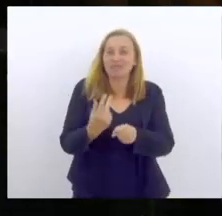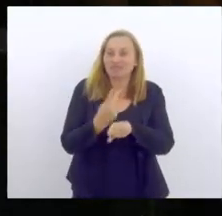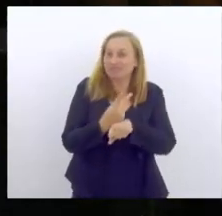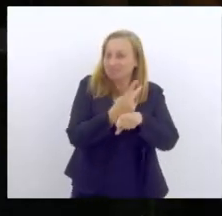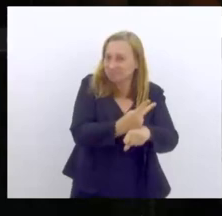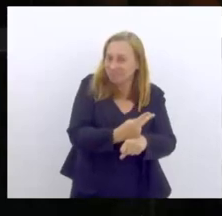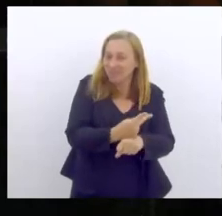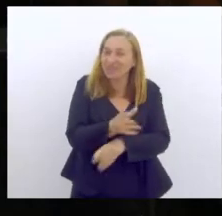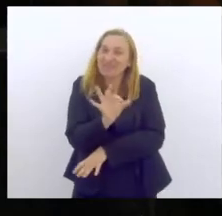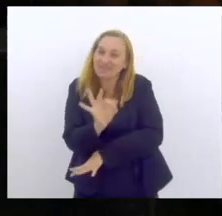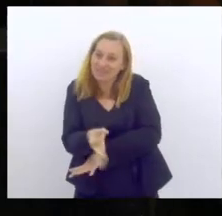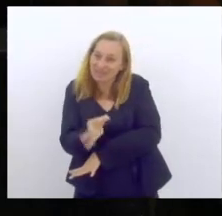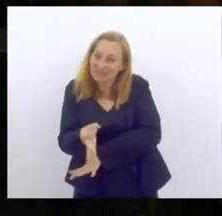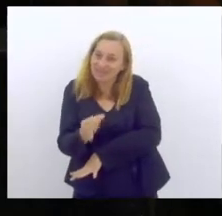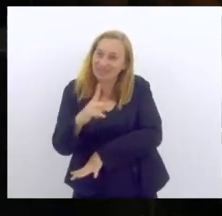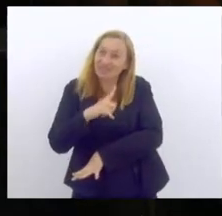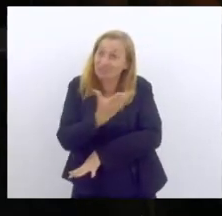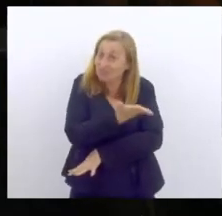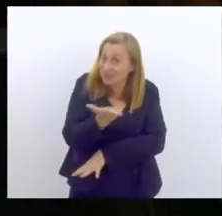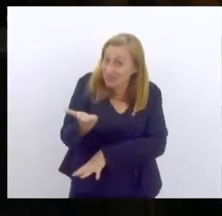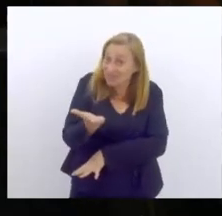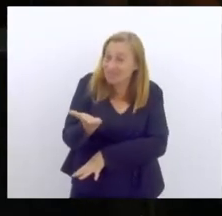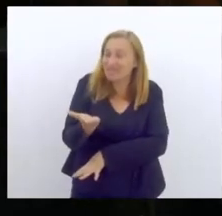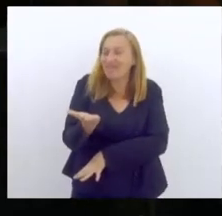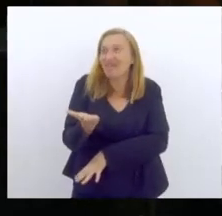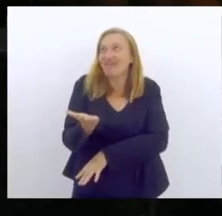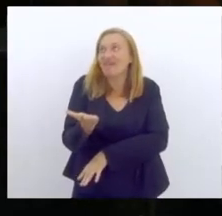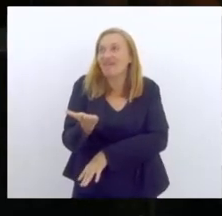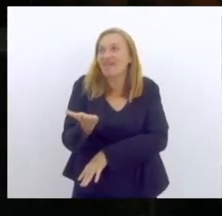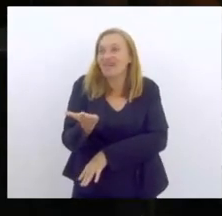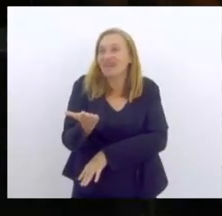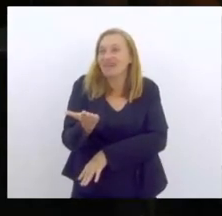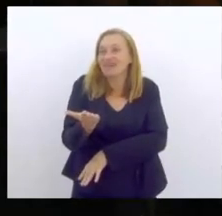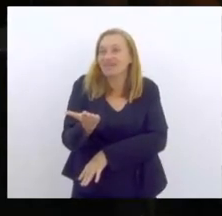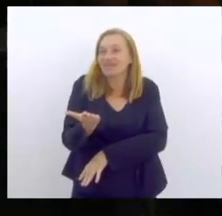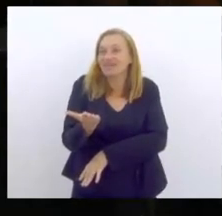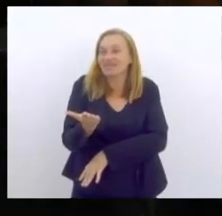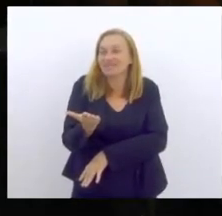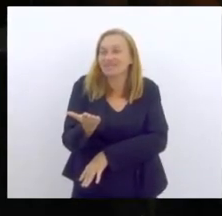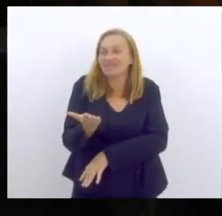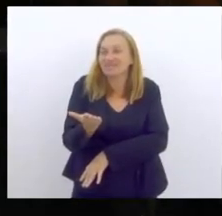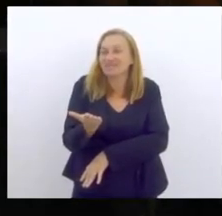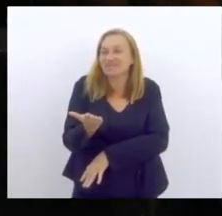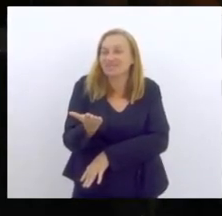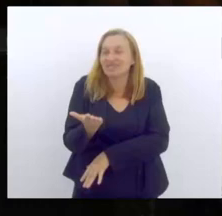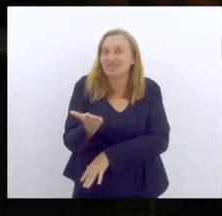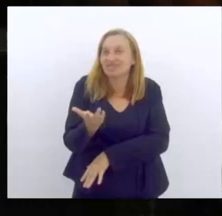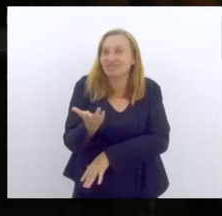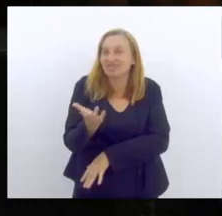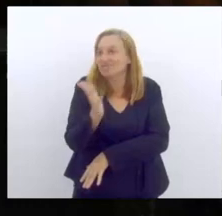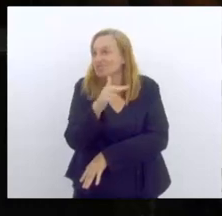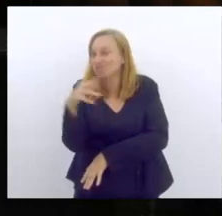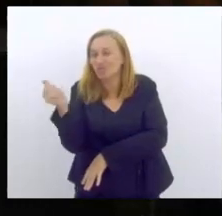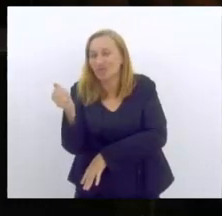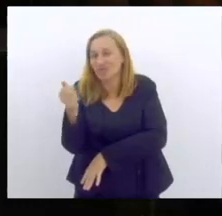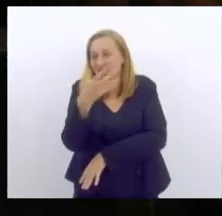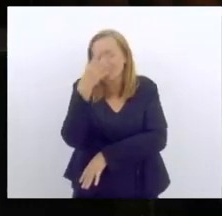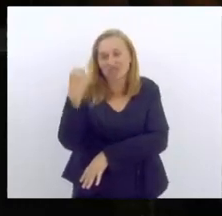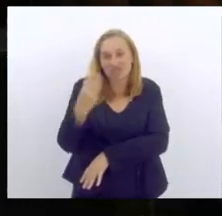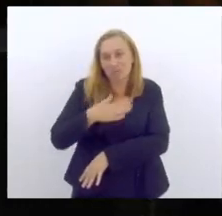e eu tenho certeza que vocês sim já não vou esquecer né porque